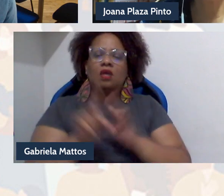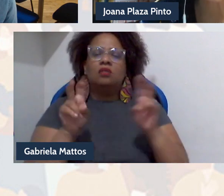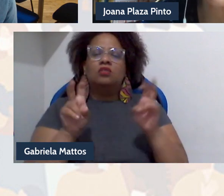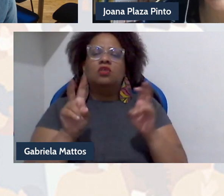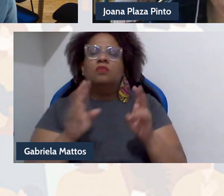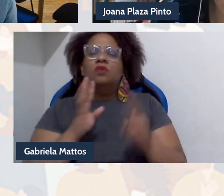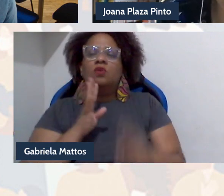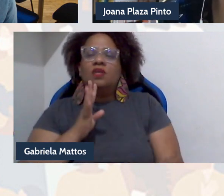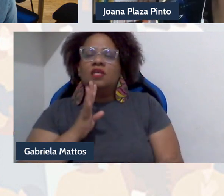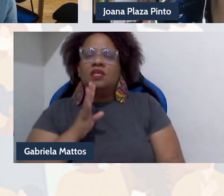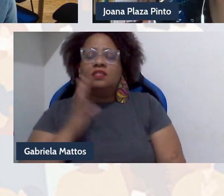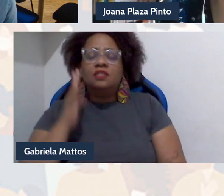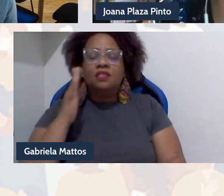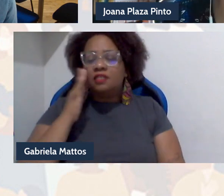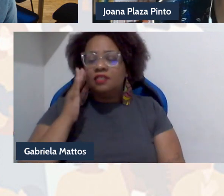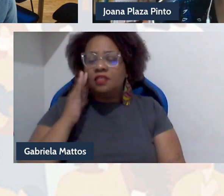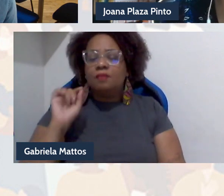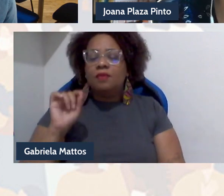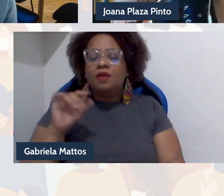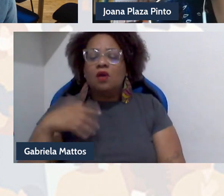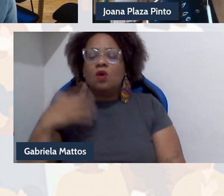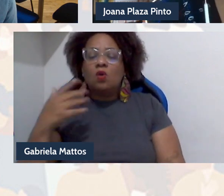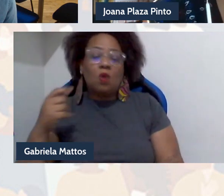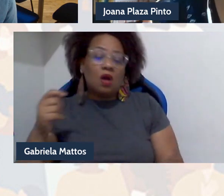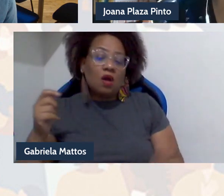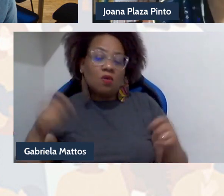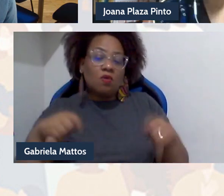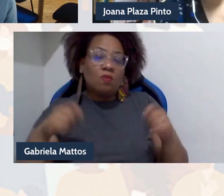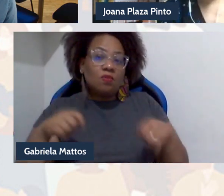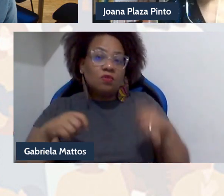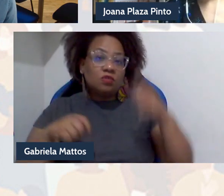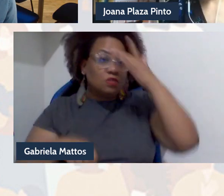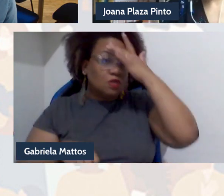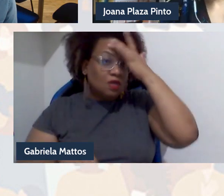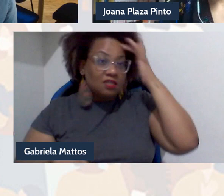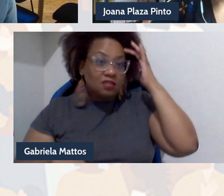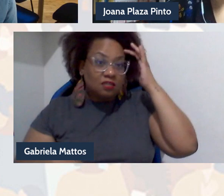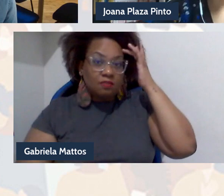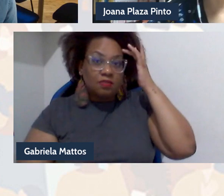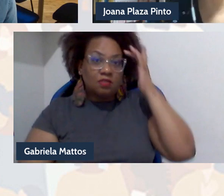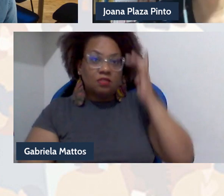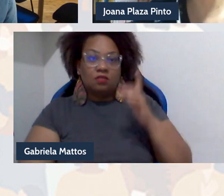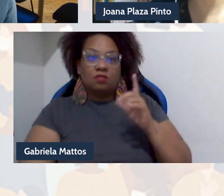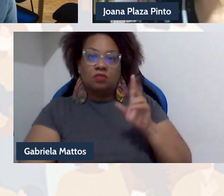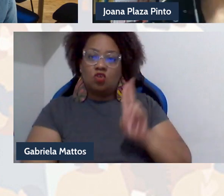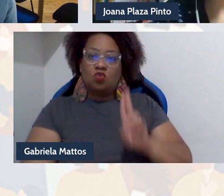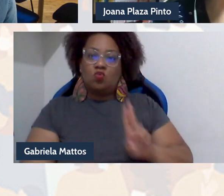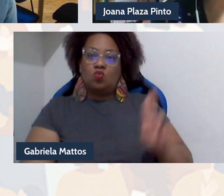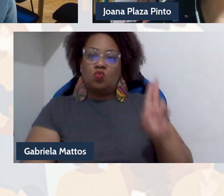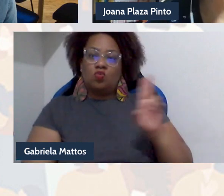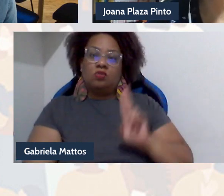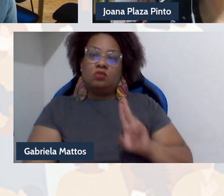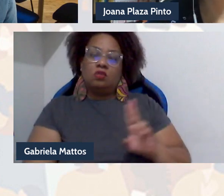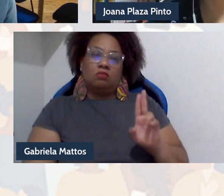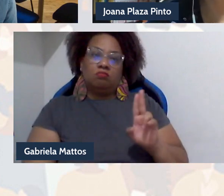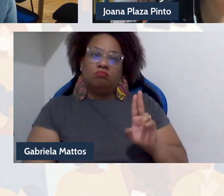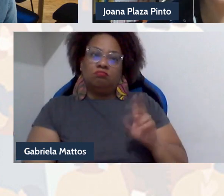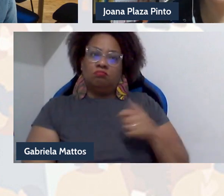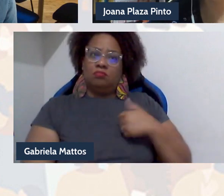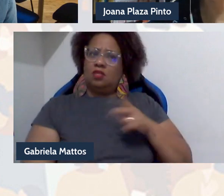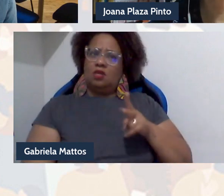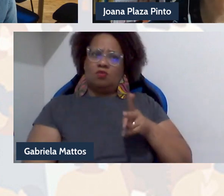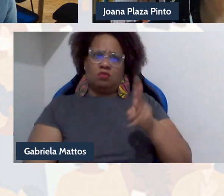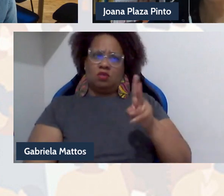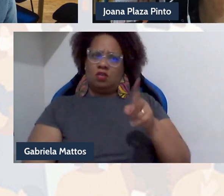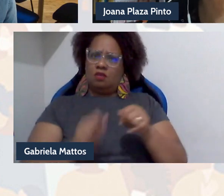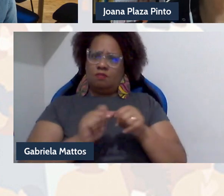com quem eu estava lidando, quais eram as condições que essas pessoas estavam usando para estar ali, assim, como eu sempre fiz. Não tinha